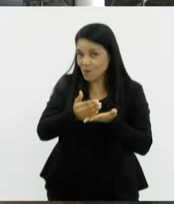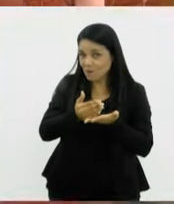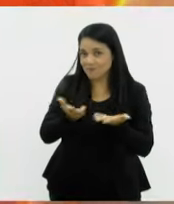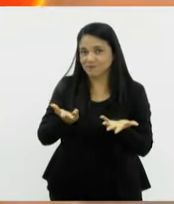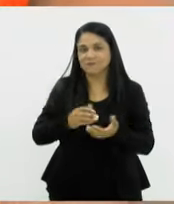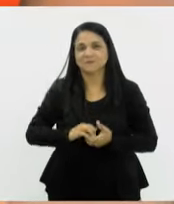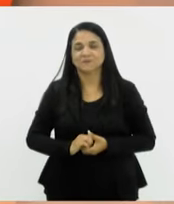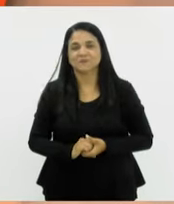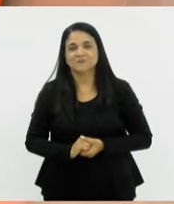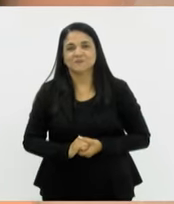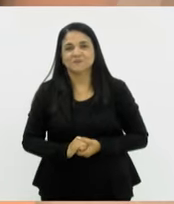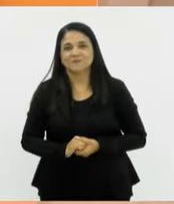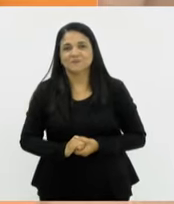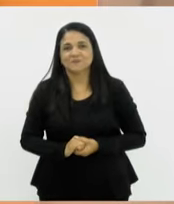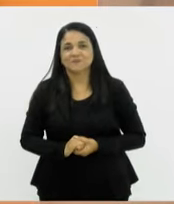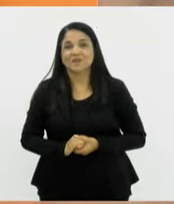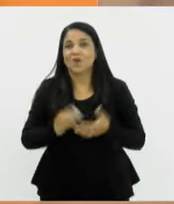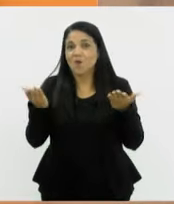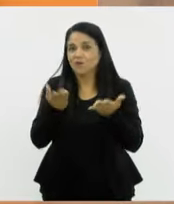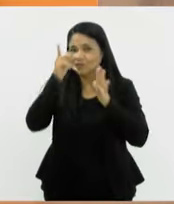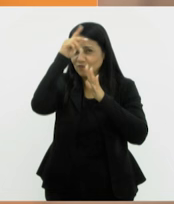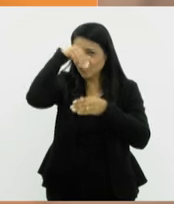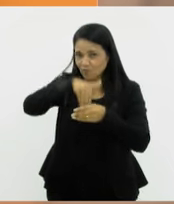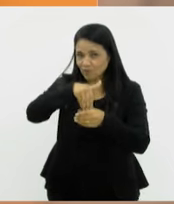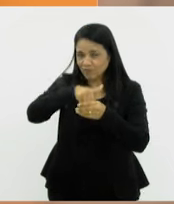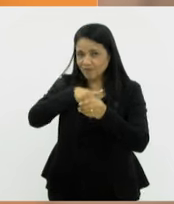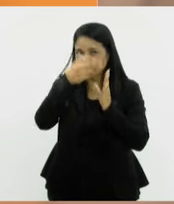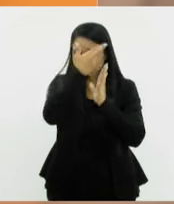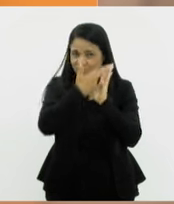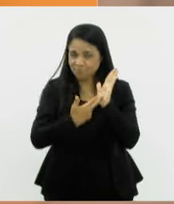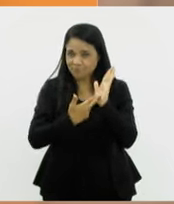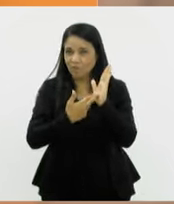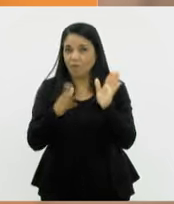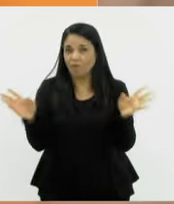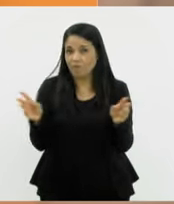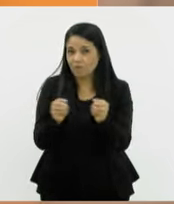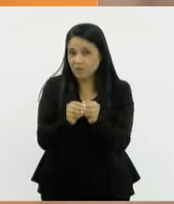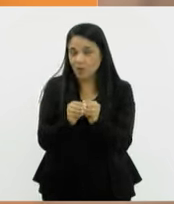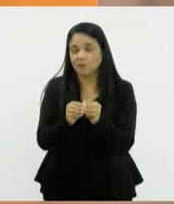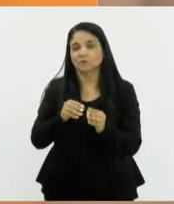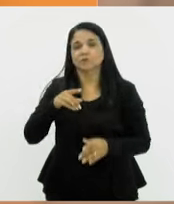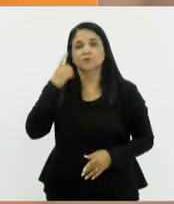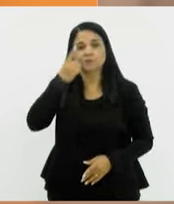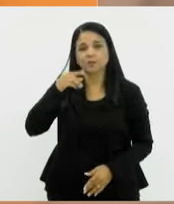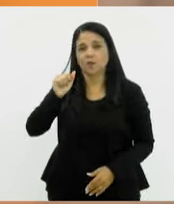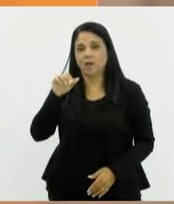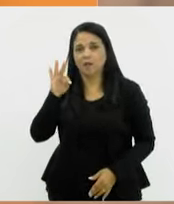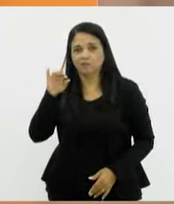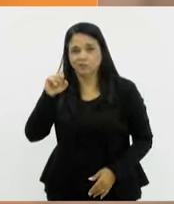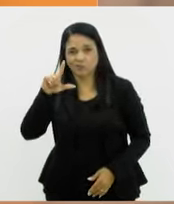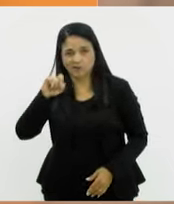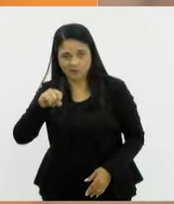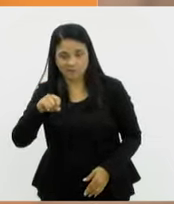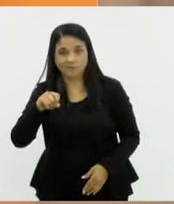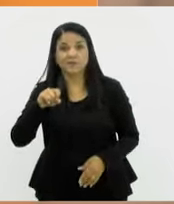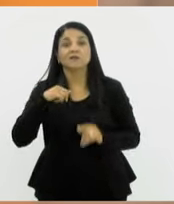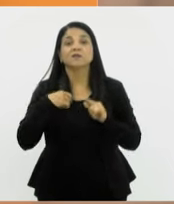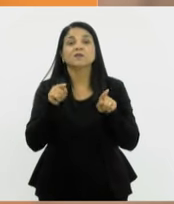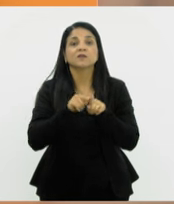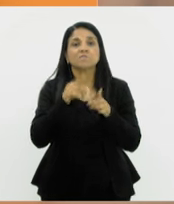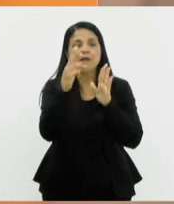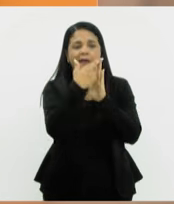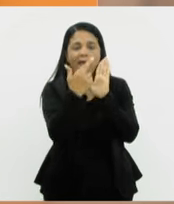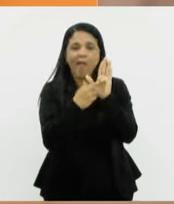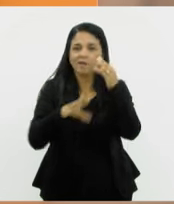tarde. Será votada a redação final do projeto do deputado Átila Nunes, que complementa a lei que criou